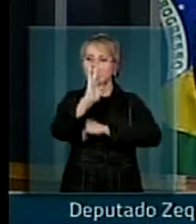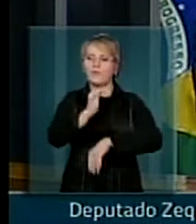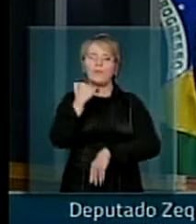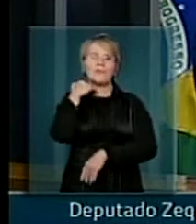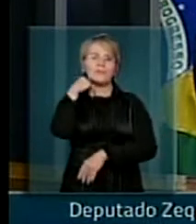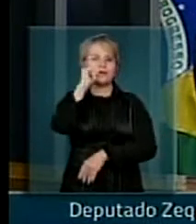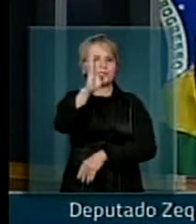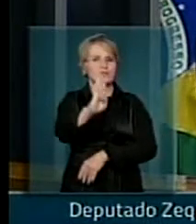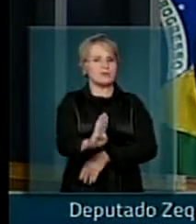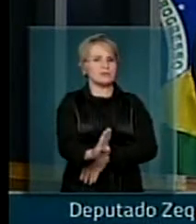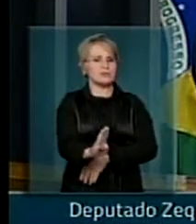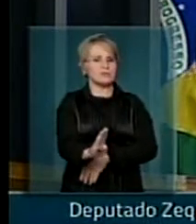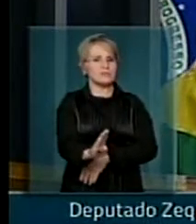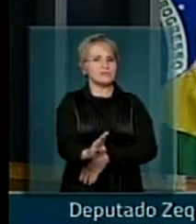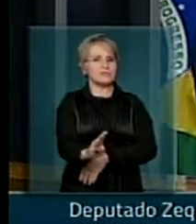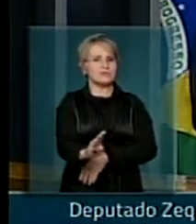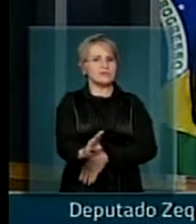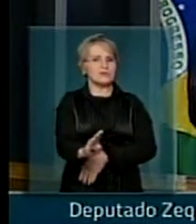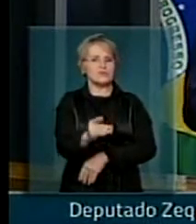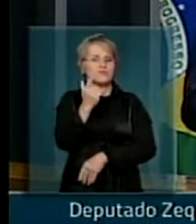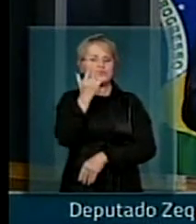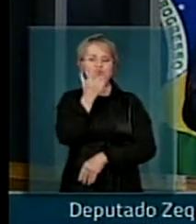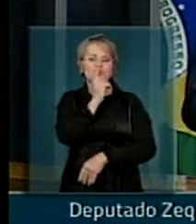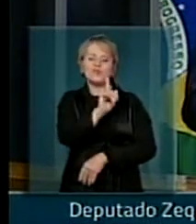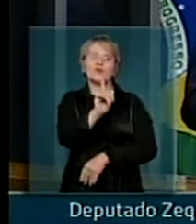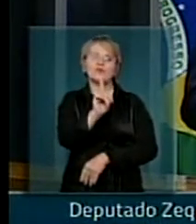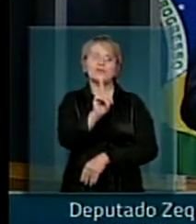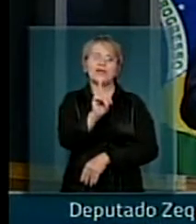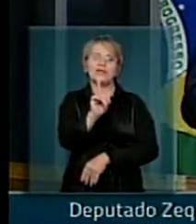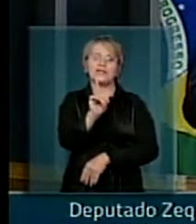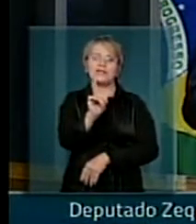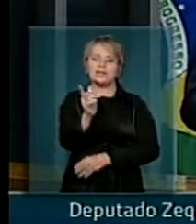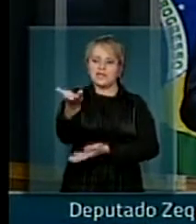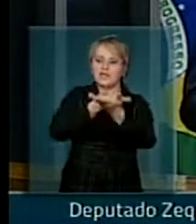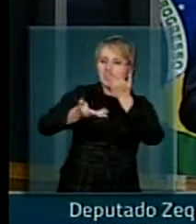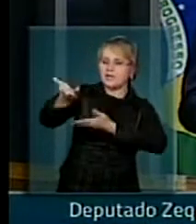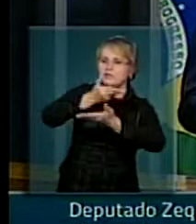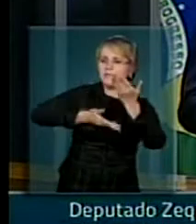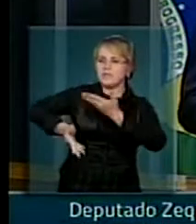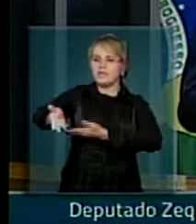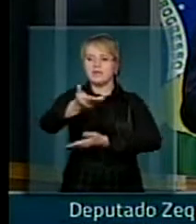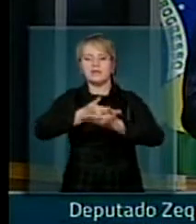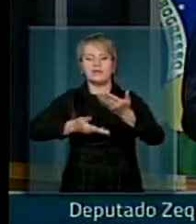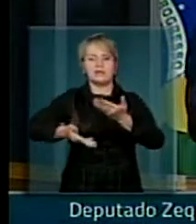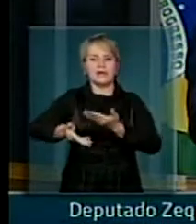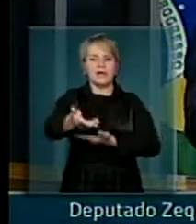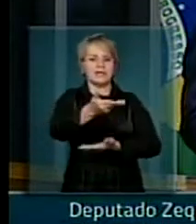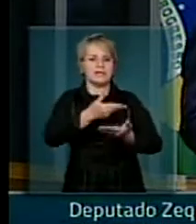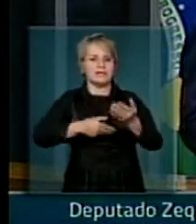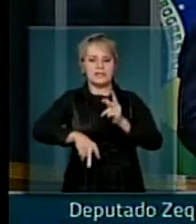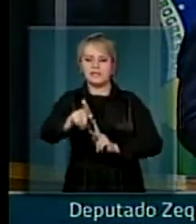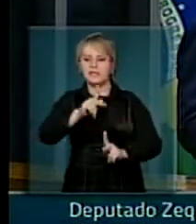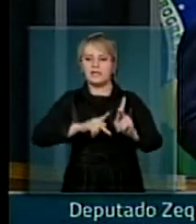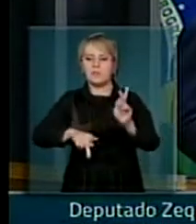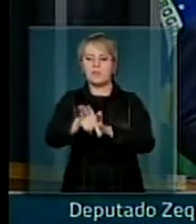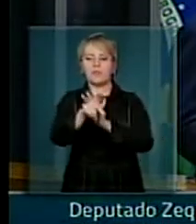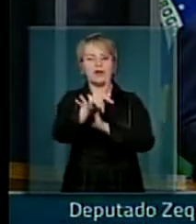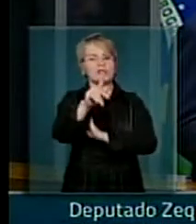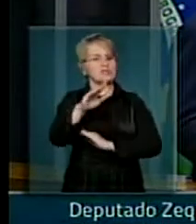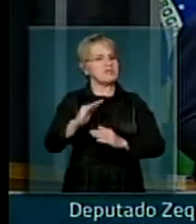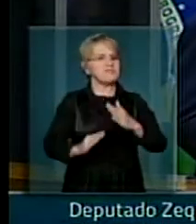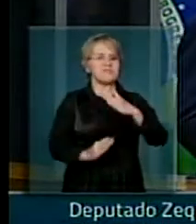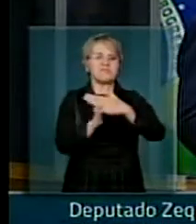suficiente para atender 50% da demanda da população do Estado do Pará.